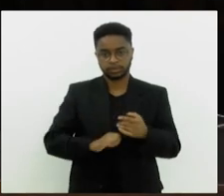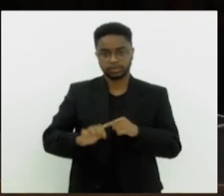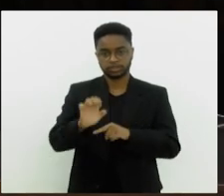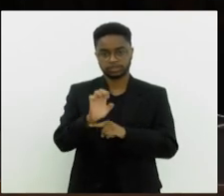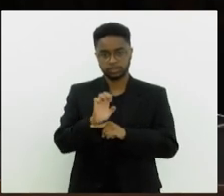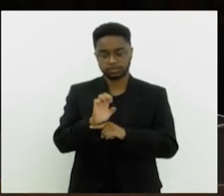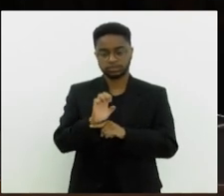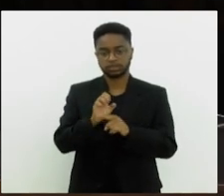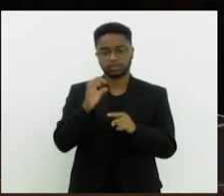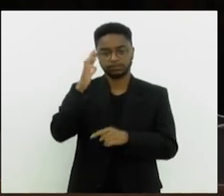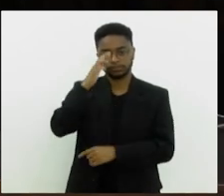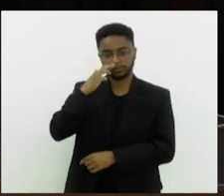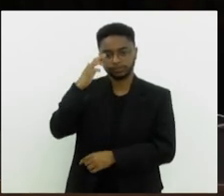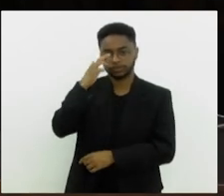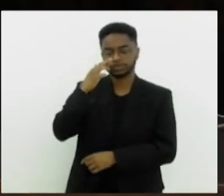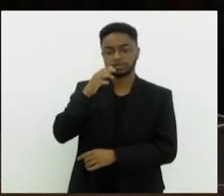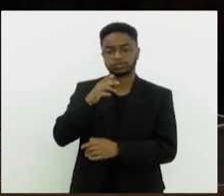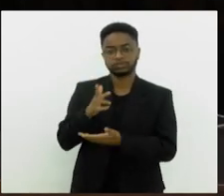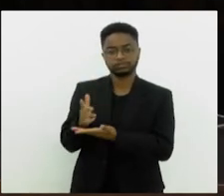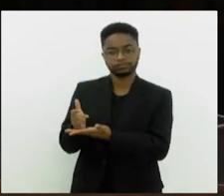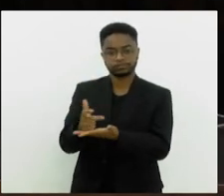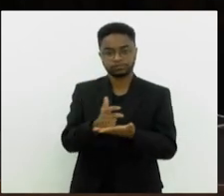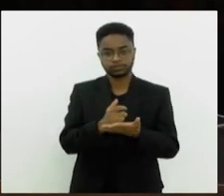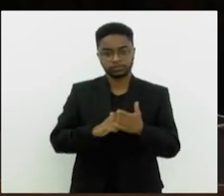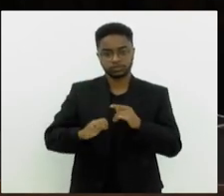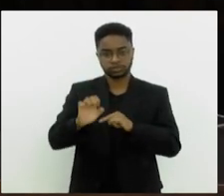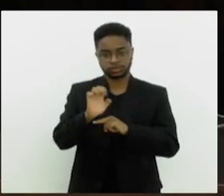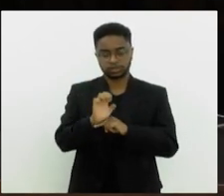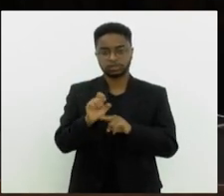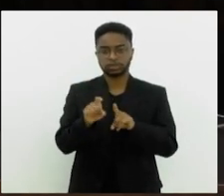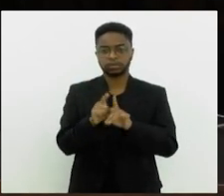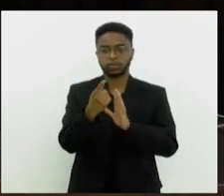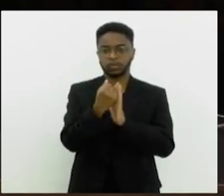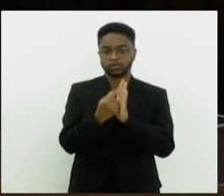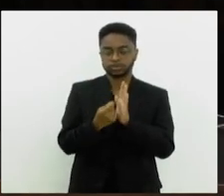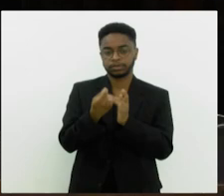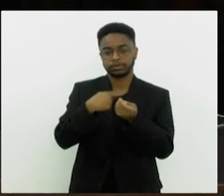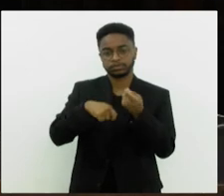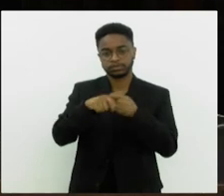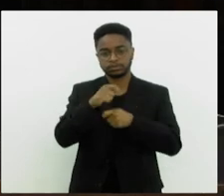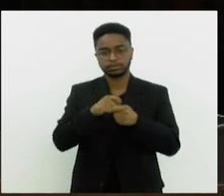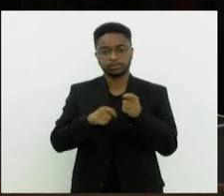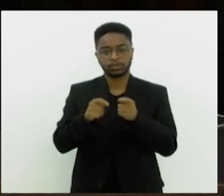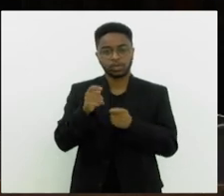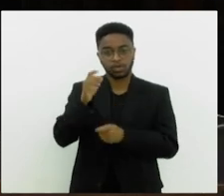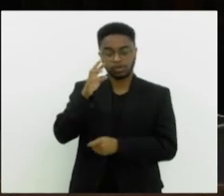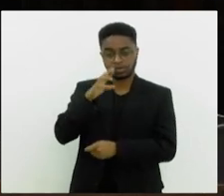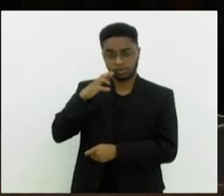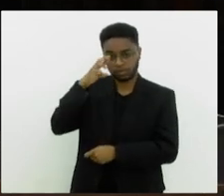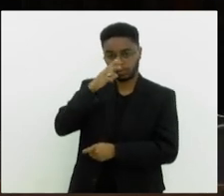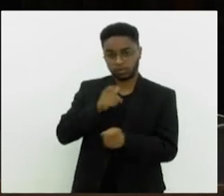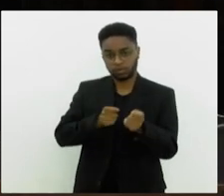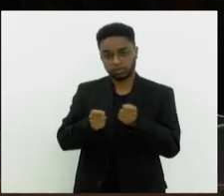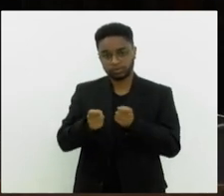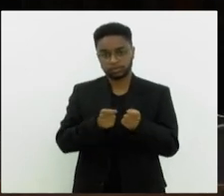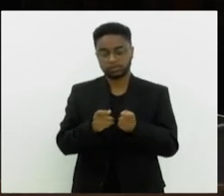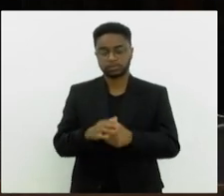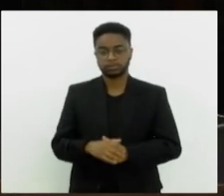de Fiscalização dos Tributos Estaduais, de Orçamento, Finança, Fiscalização Financeira e